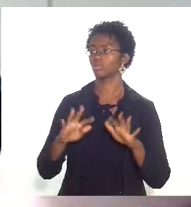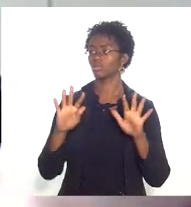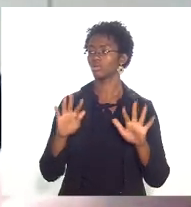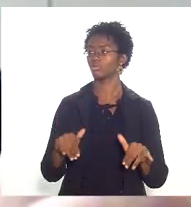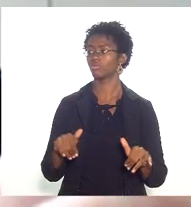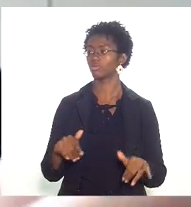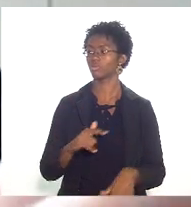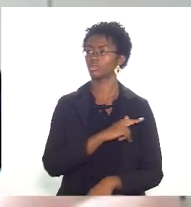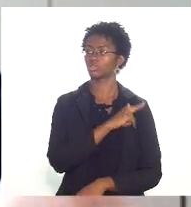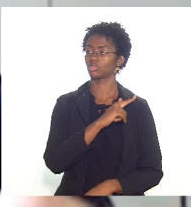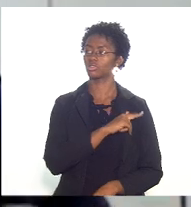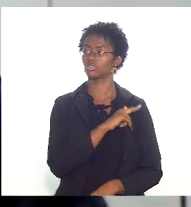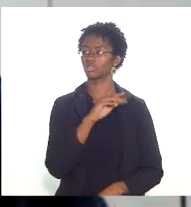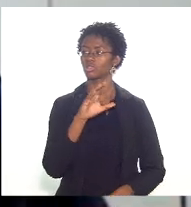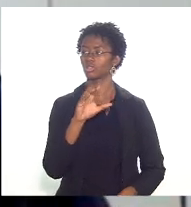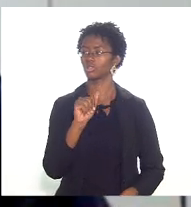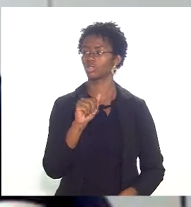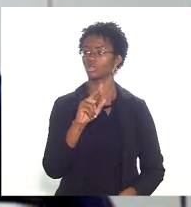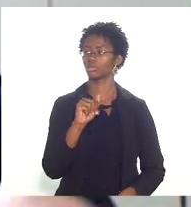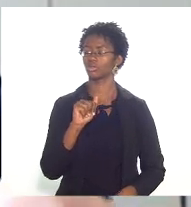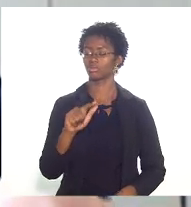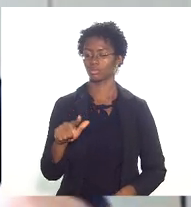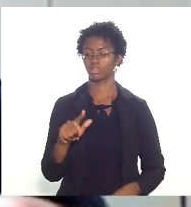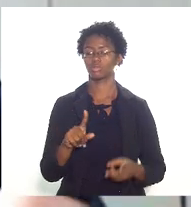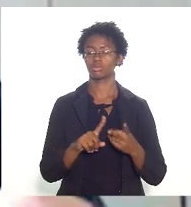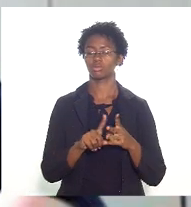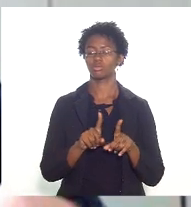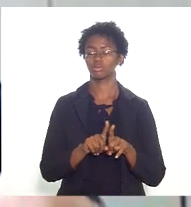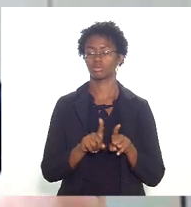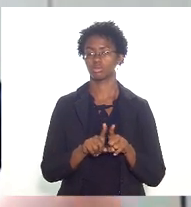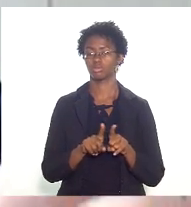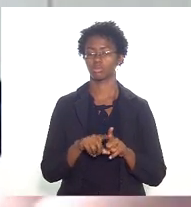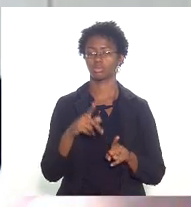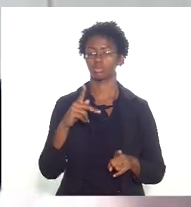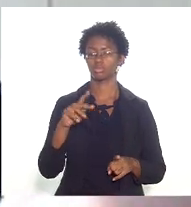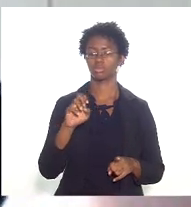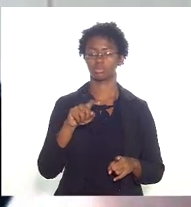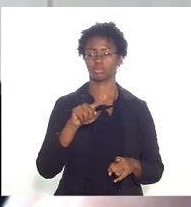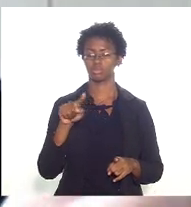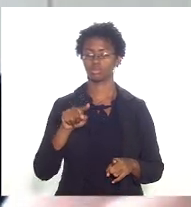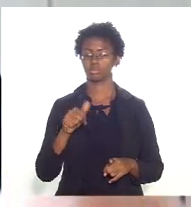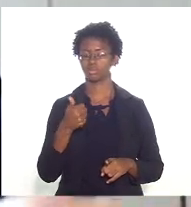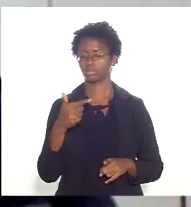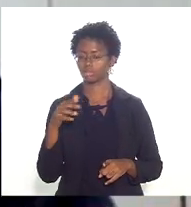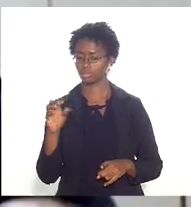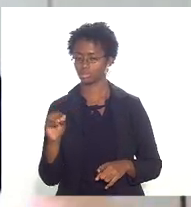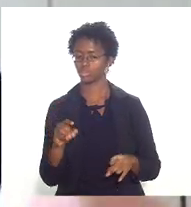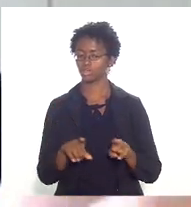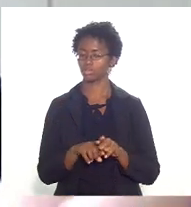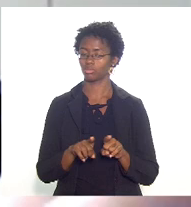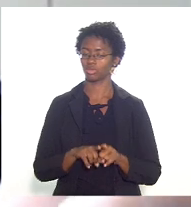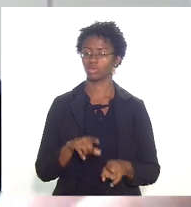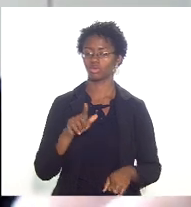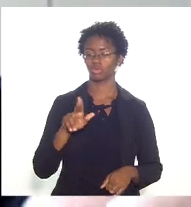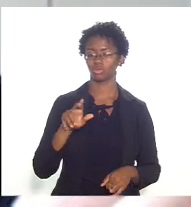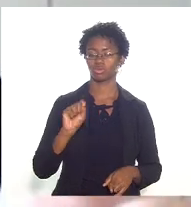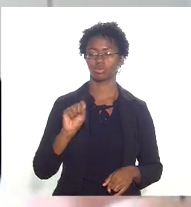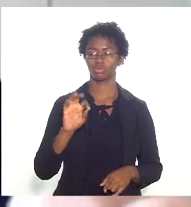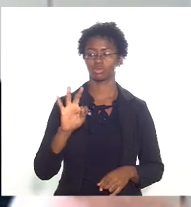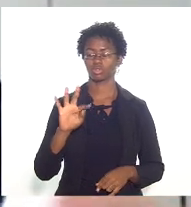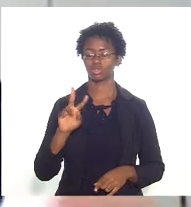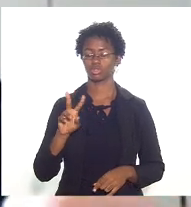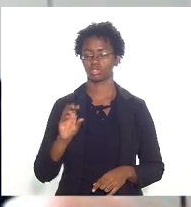gestão Sérgio Cabral Pezão tendo como um dos principais articuladores do Senhor Gustavo Barbosa e